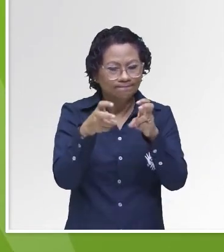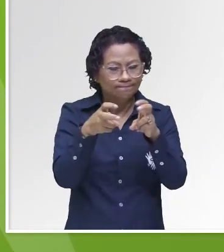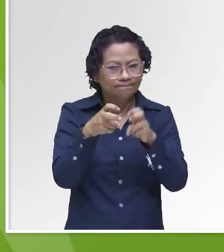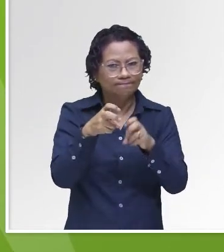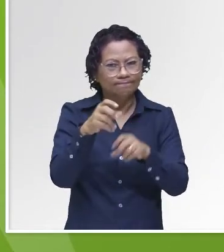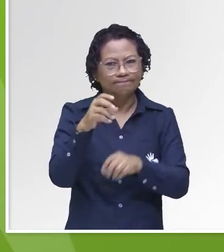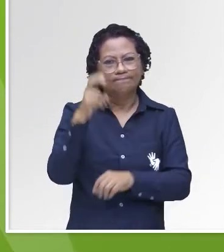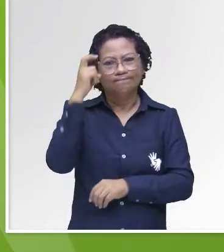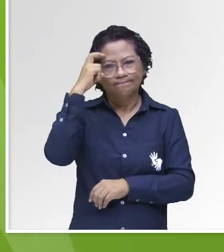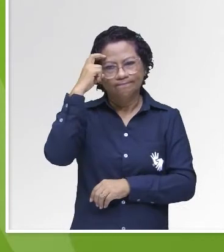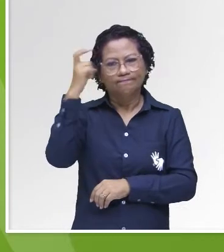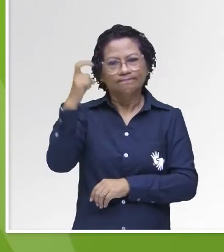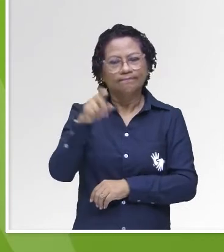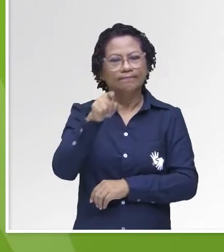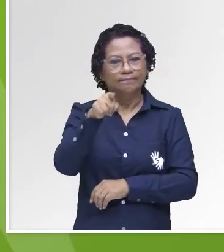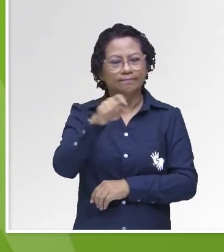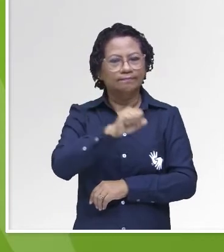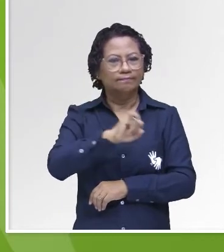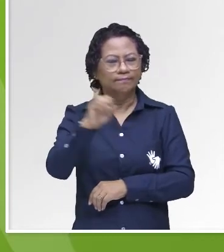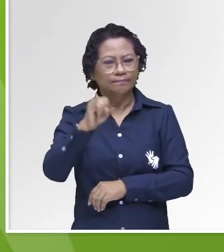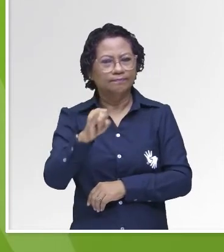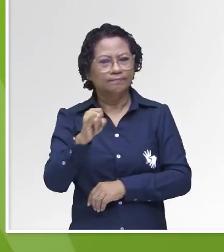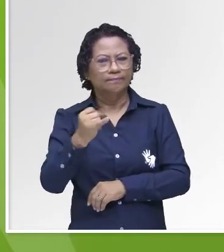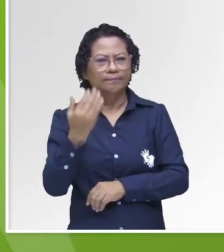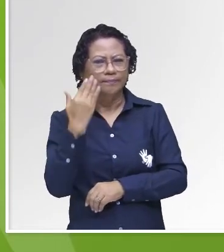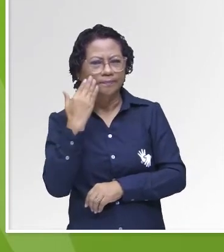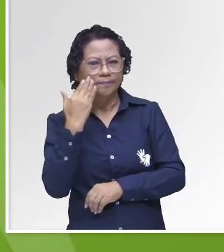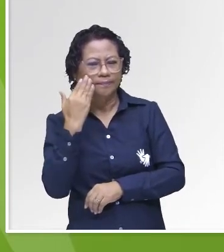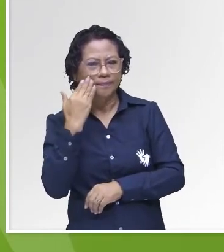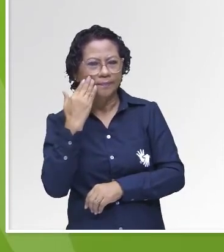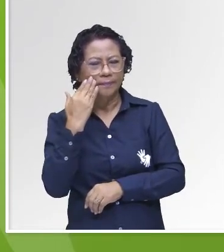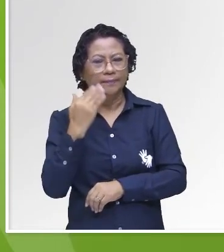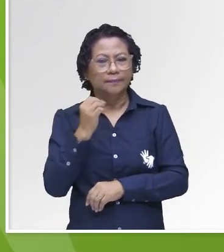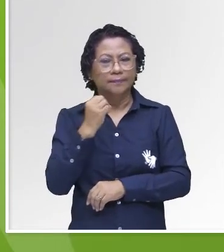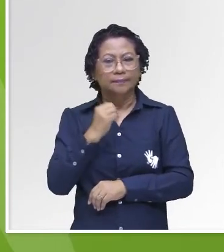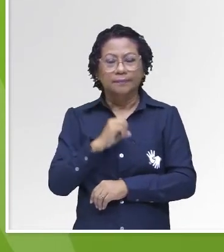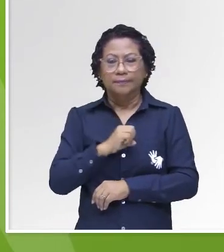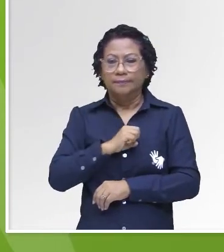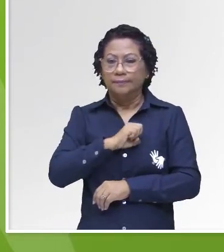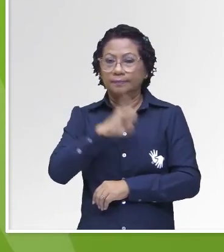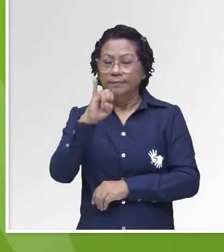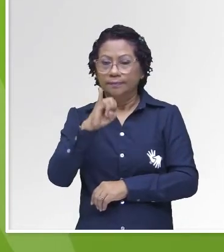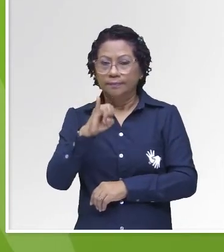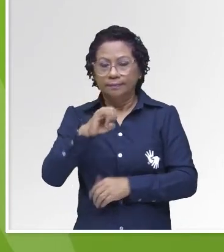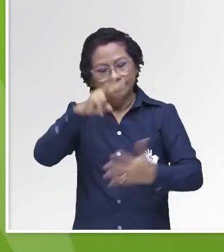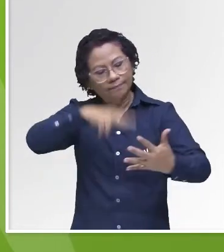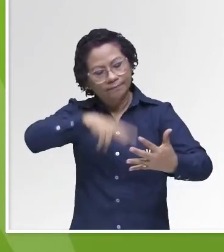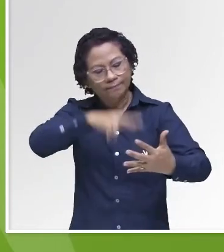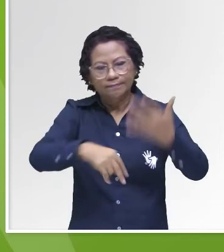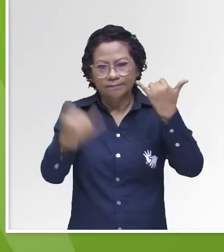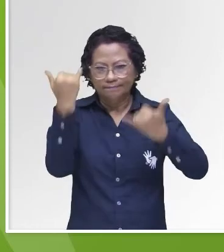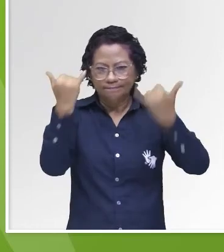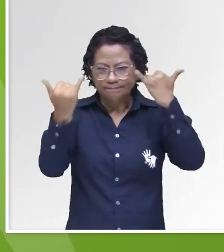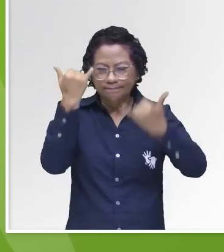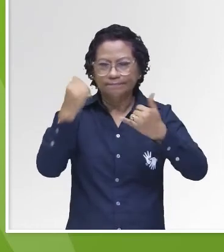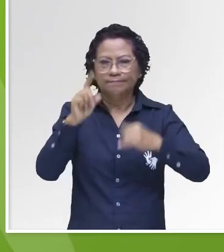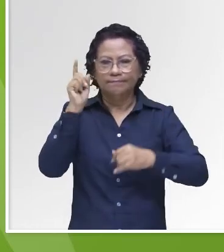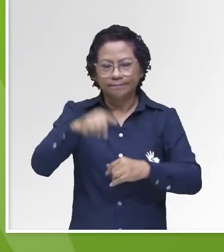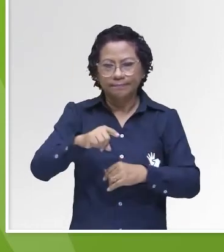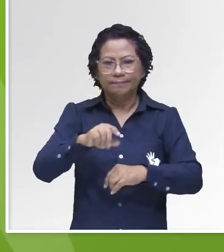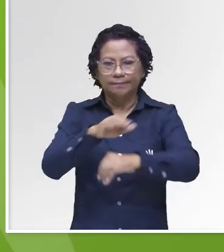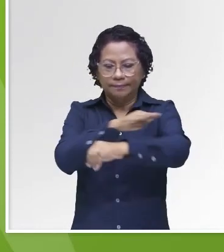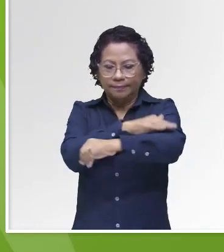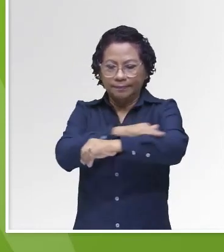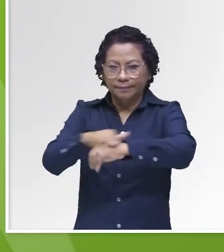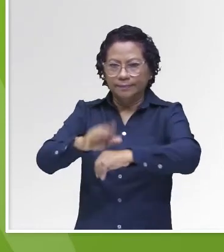que ver se eu estou analisando o movimento na horizontal ou tem que ver se eu estou analisando o movimento na